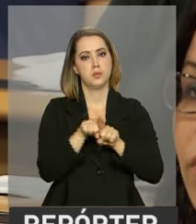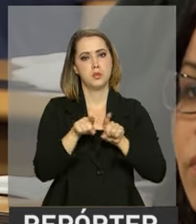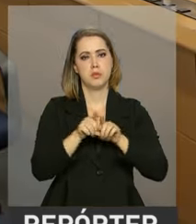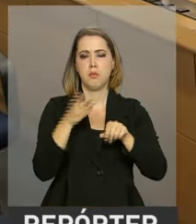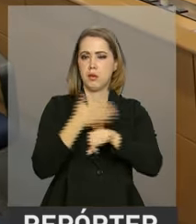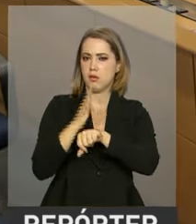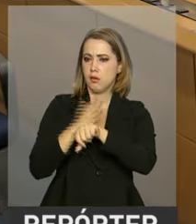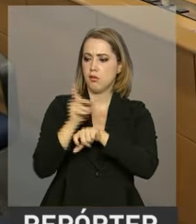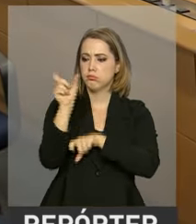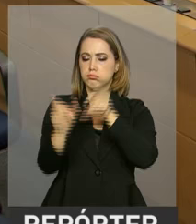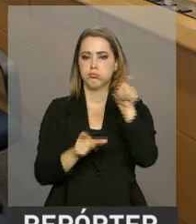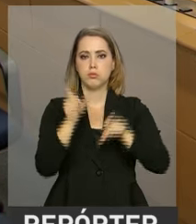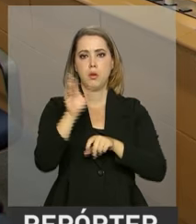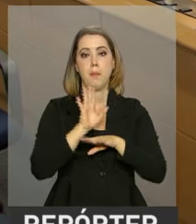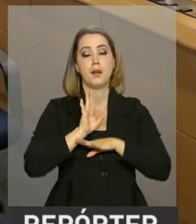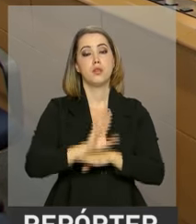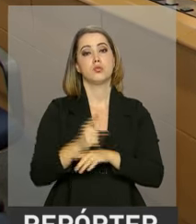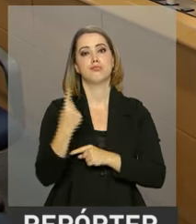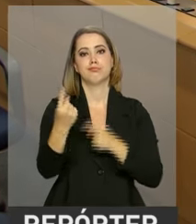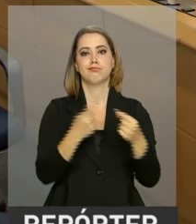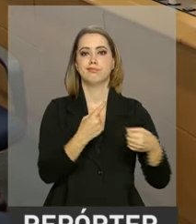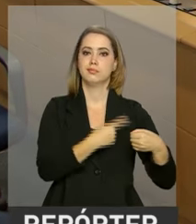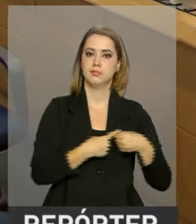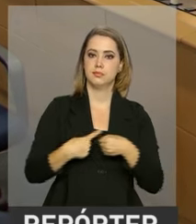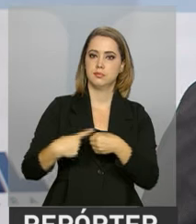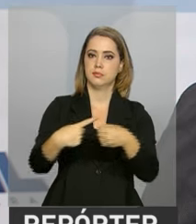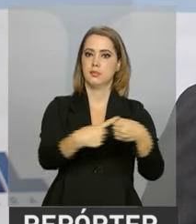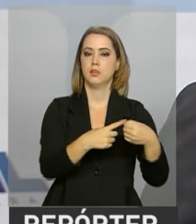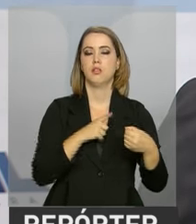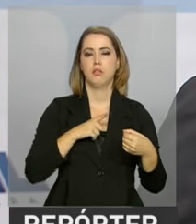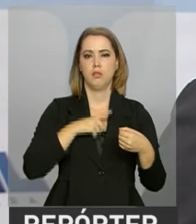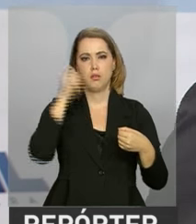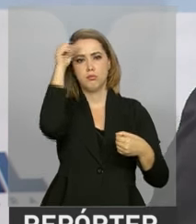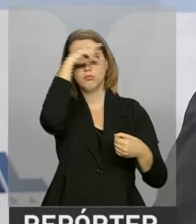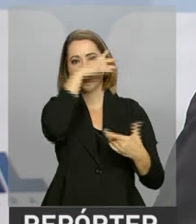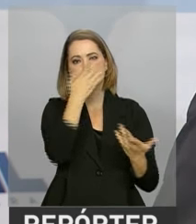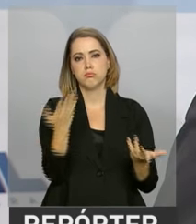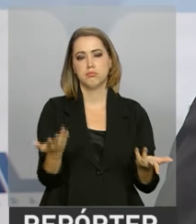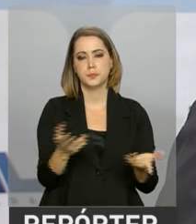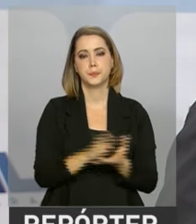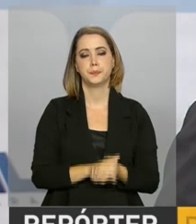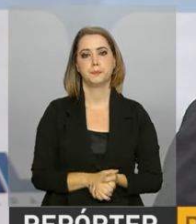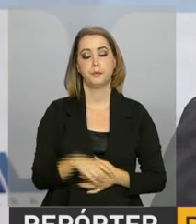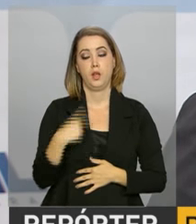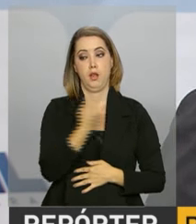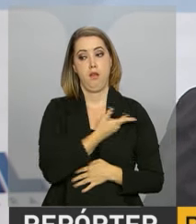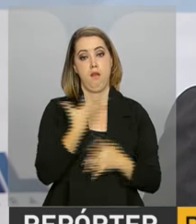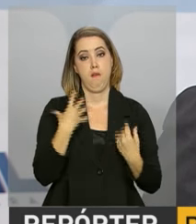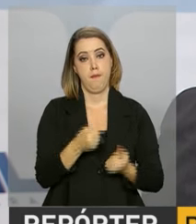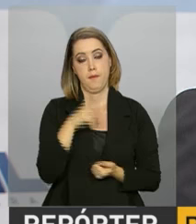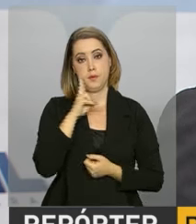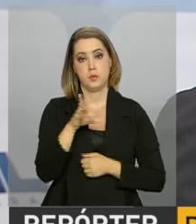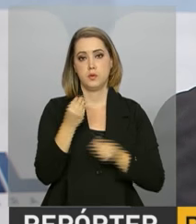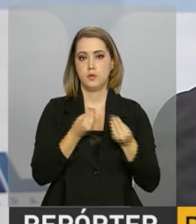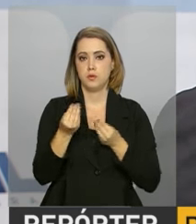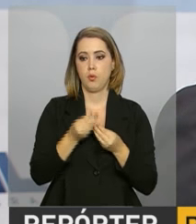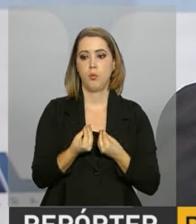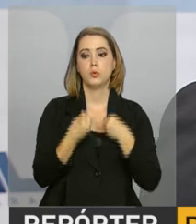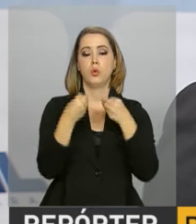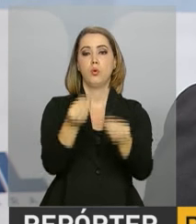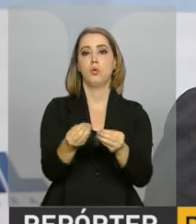profissionais para ajudar os municípios com dificuldade Vamos decidir que modelo faremos para dar